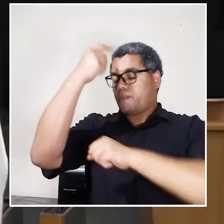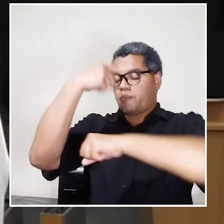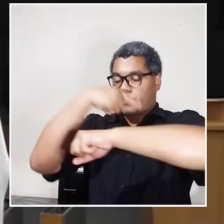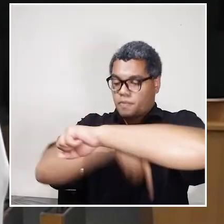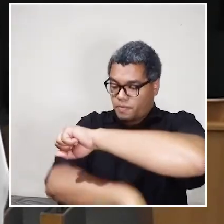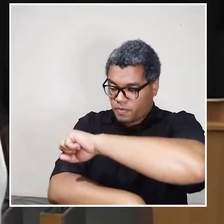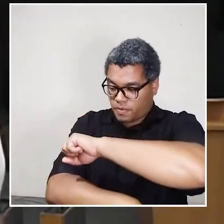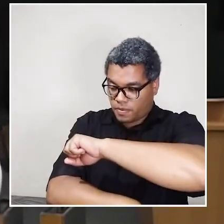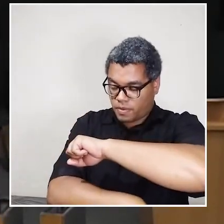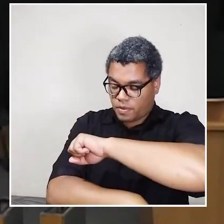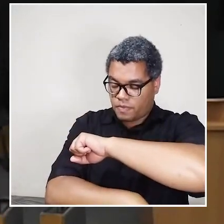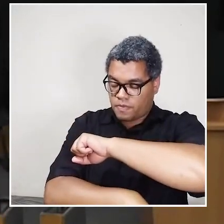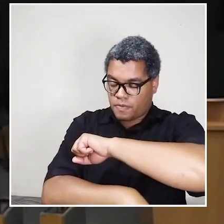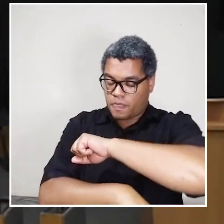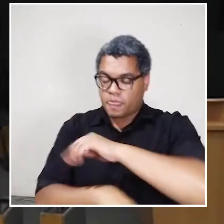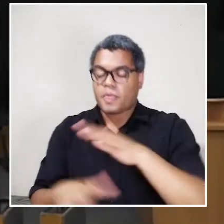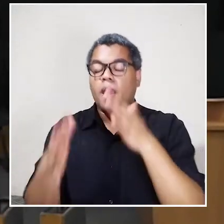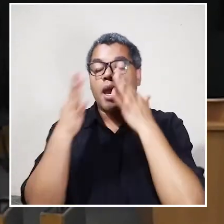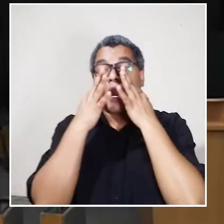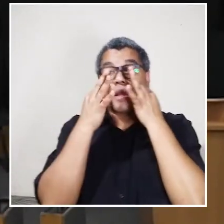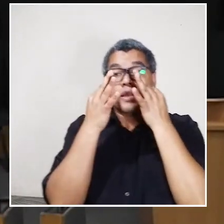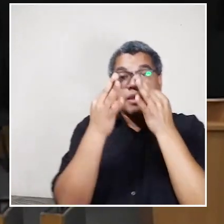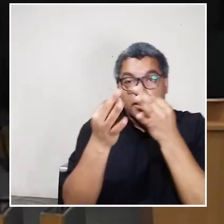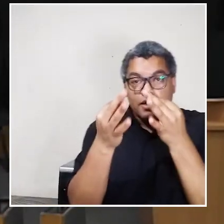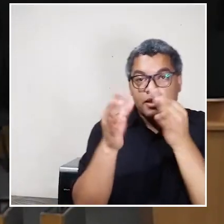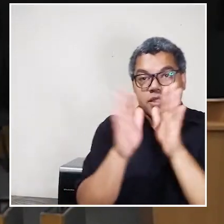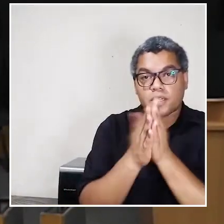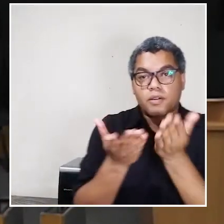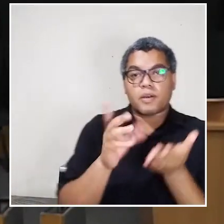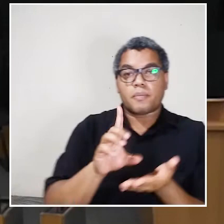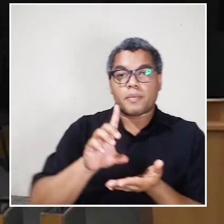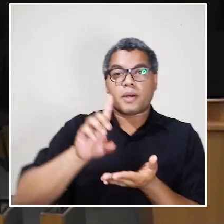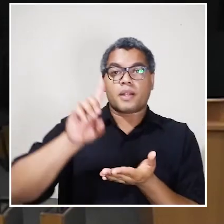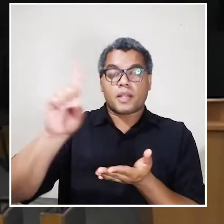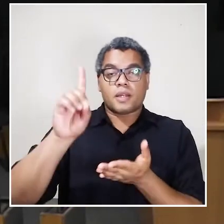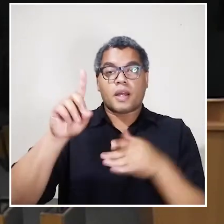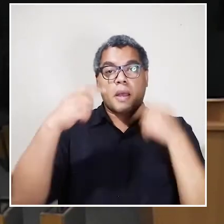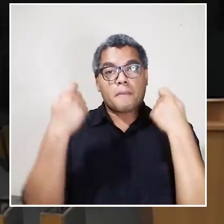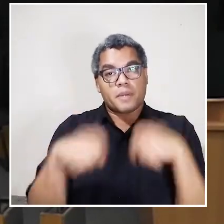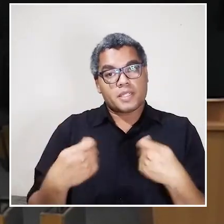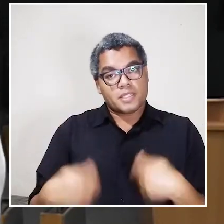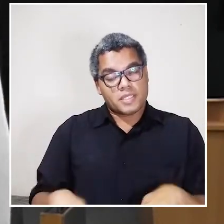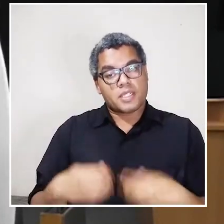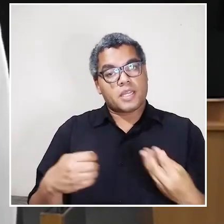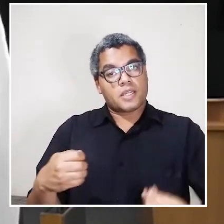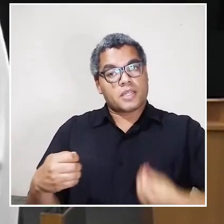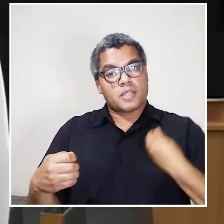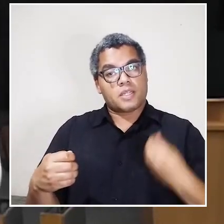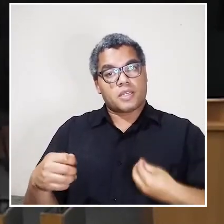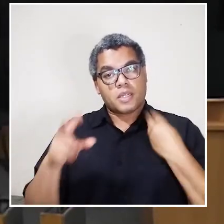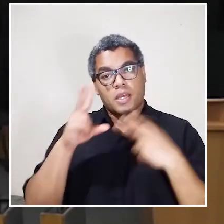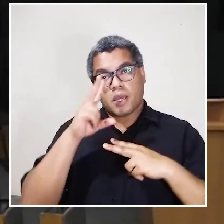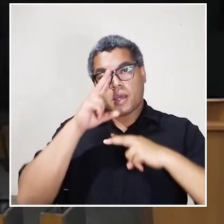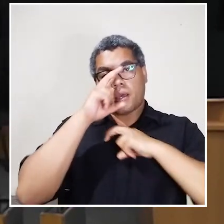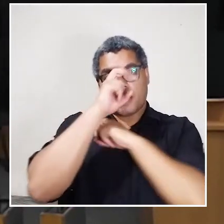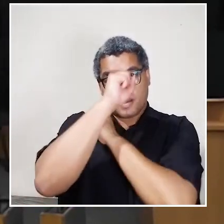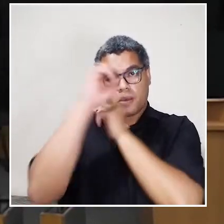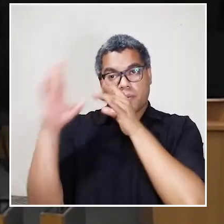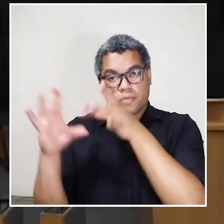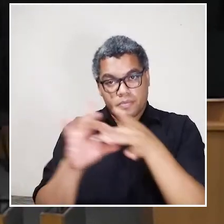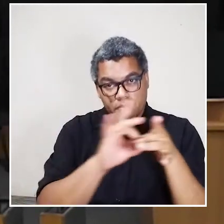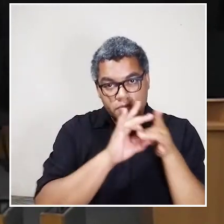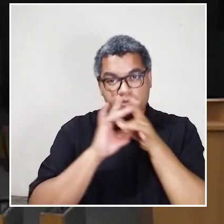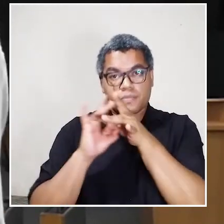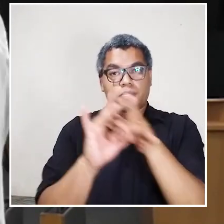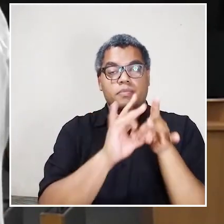da mais decidida atenção à palavra do Senhor, mas precisamos também viver intensa comunhão com o povo do Senhor e,